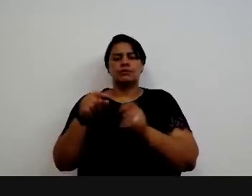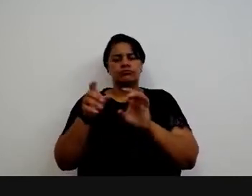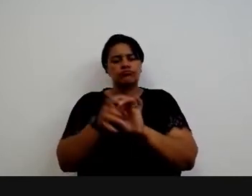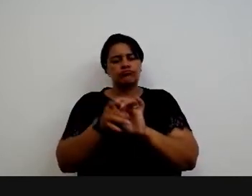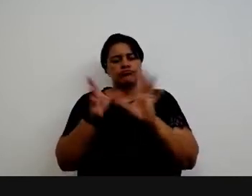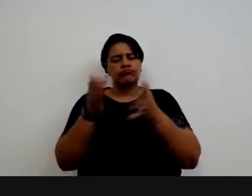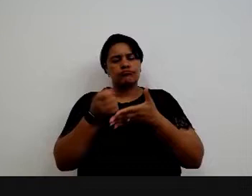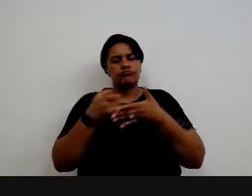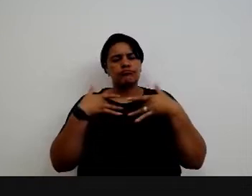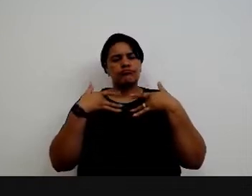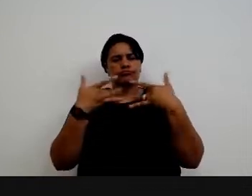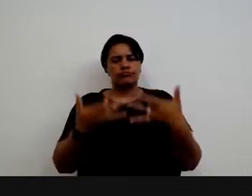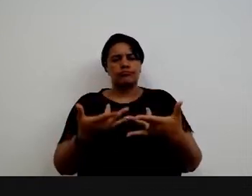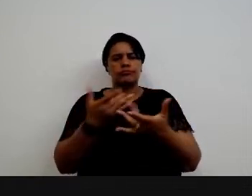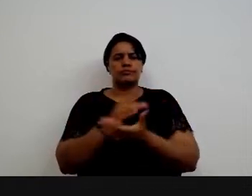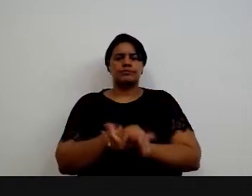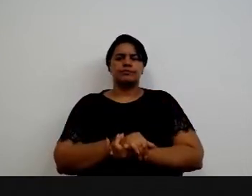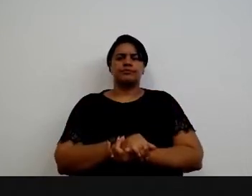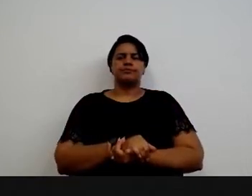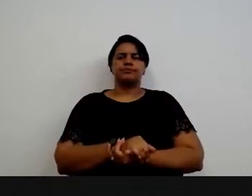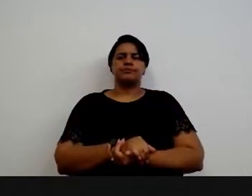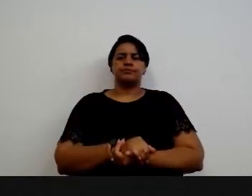solidária, e